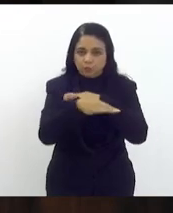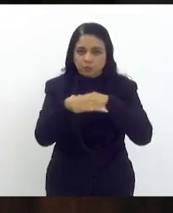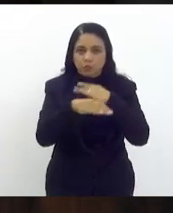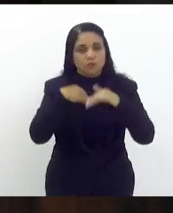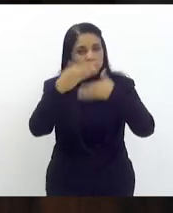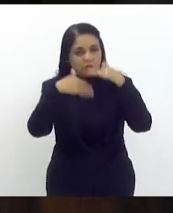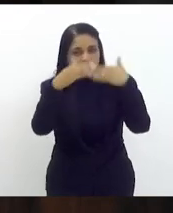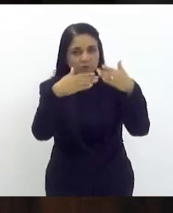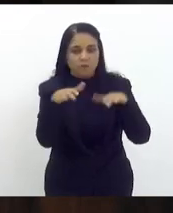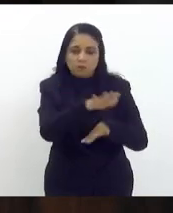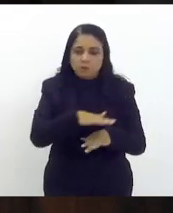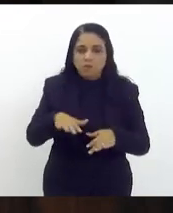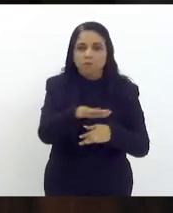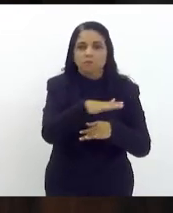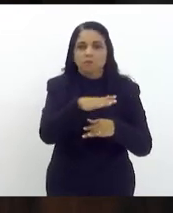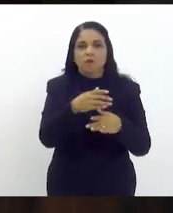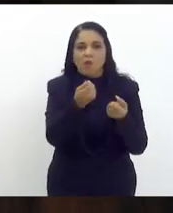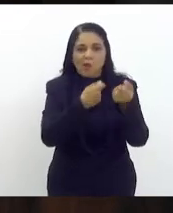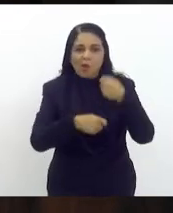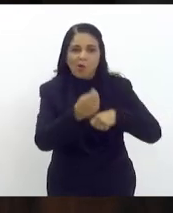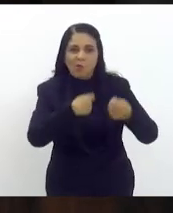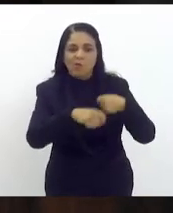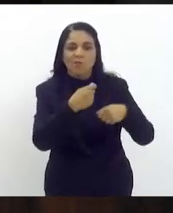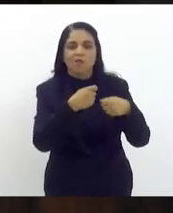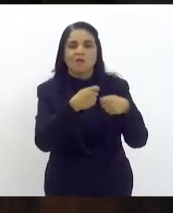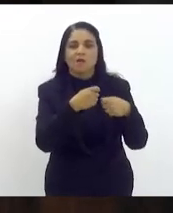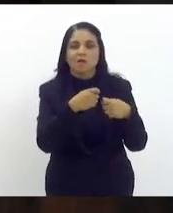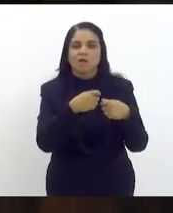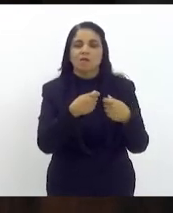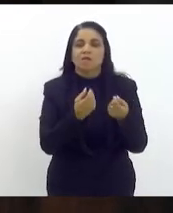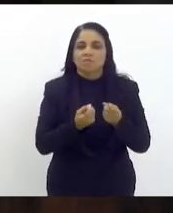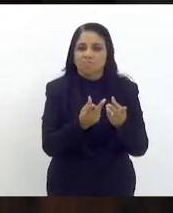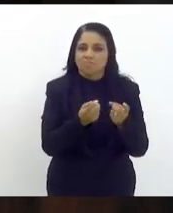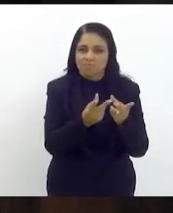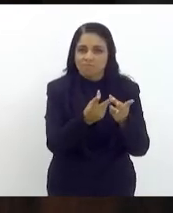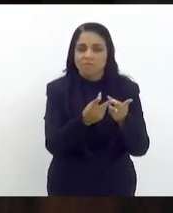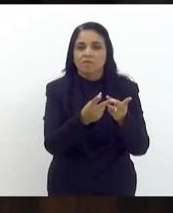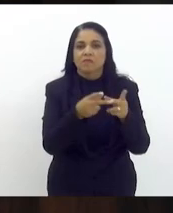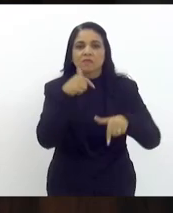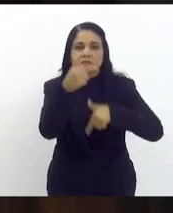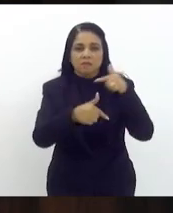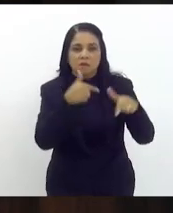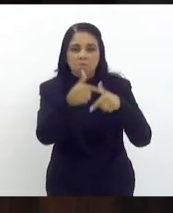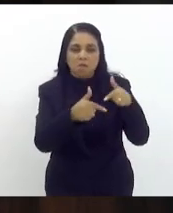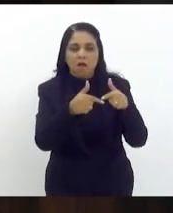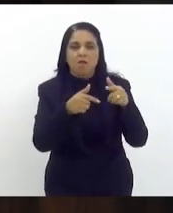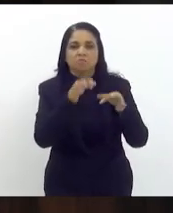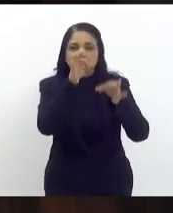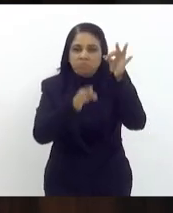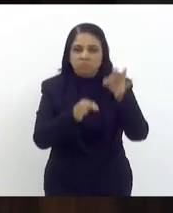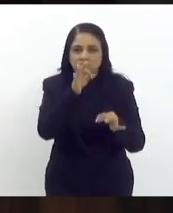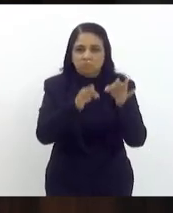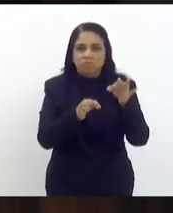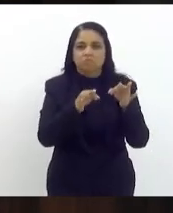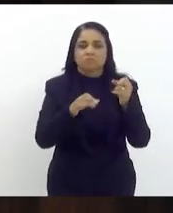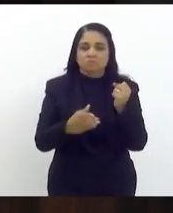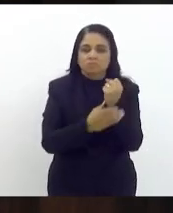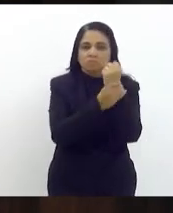desenvolvimento regional de economia indústria e comércio de trabalho e legislação social e